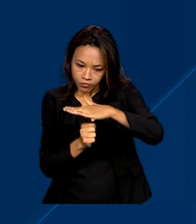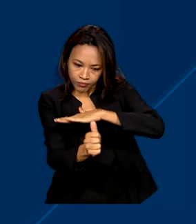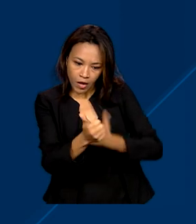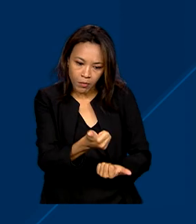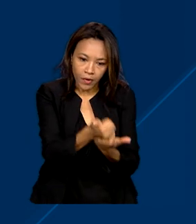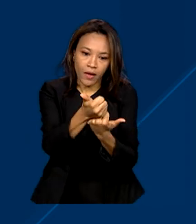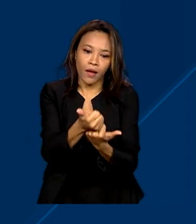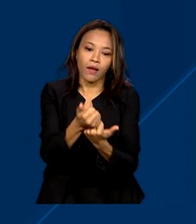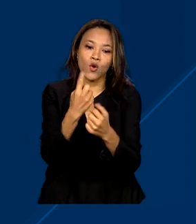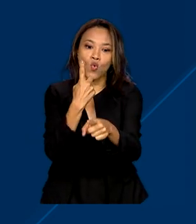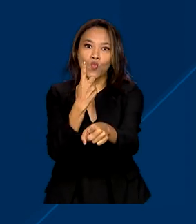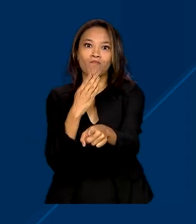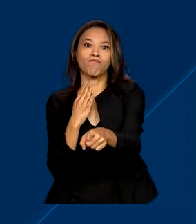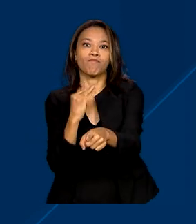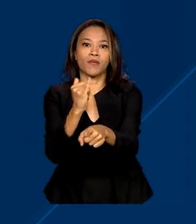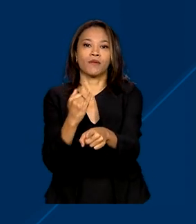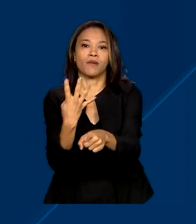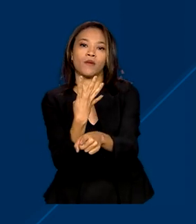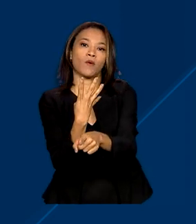é de mais de